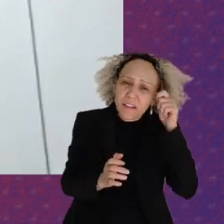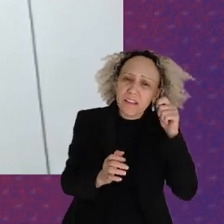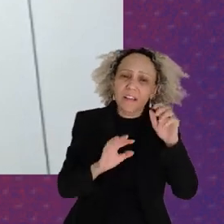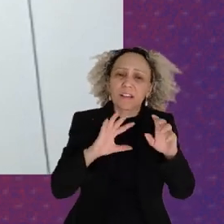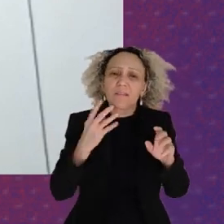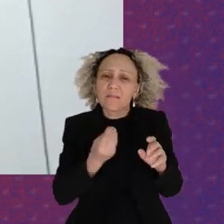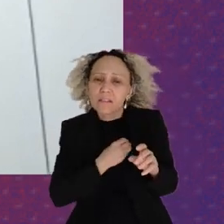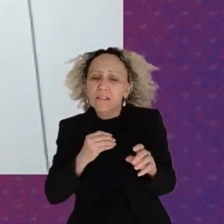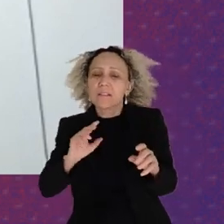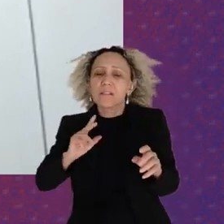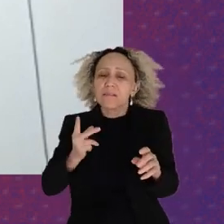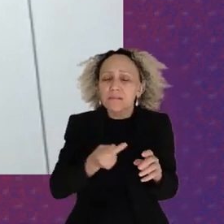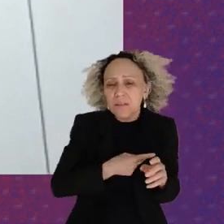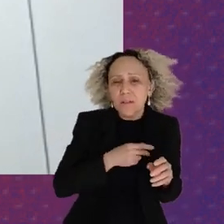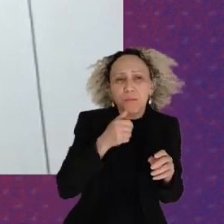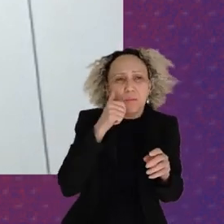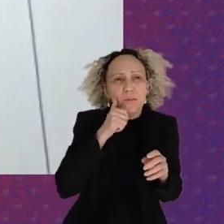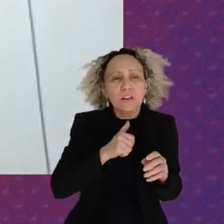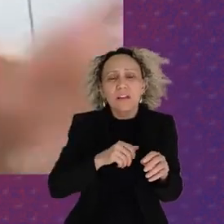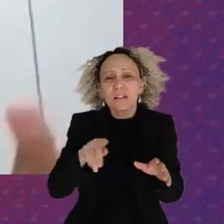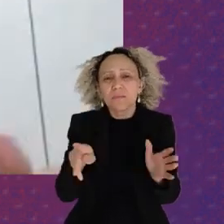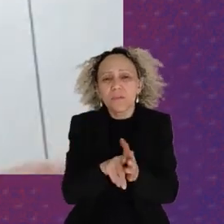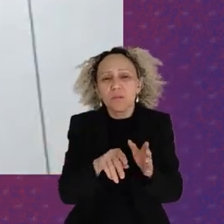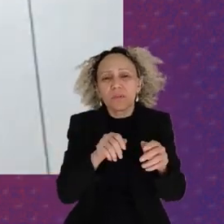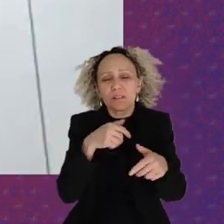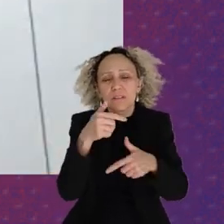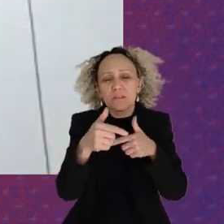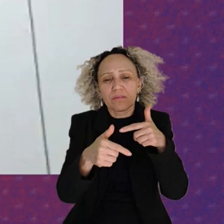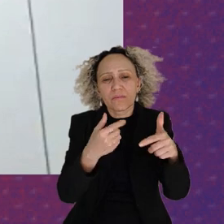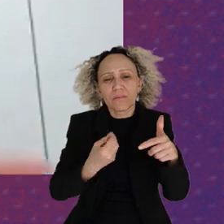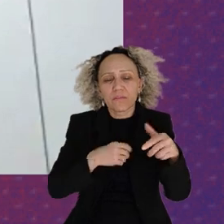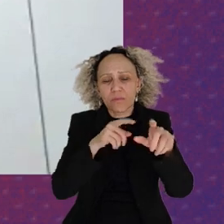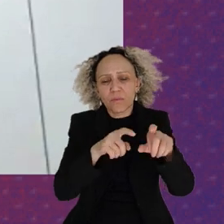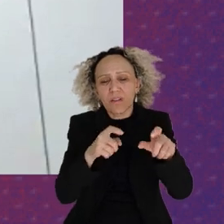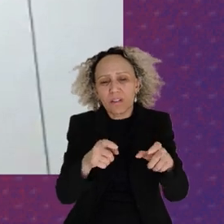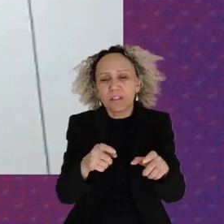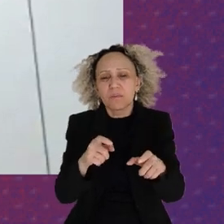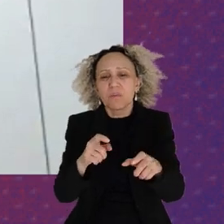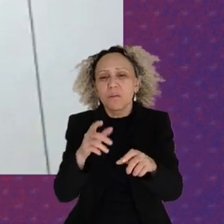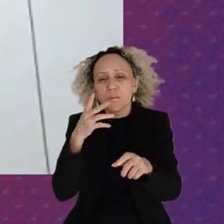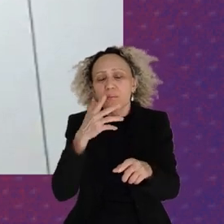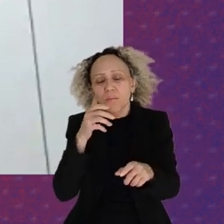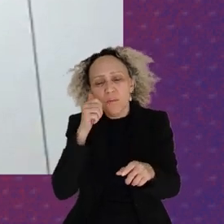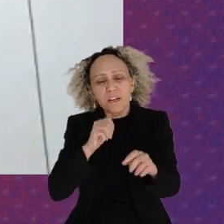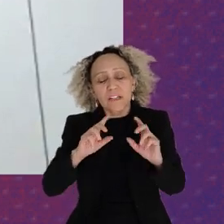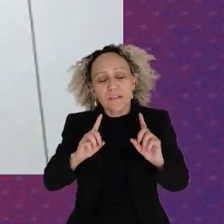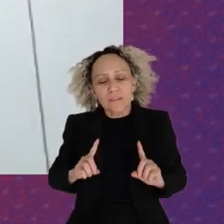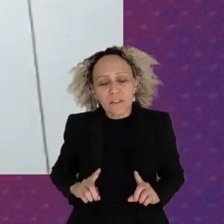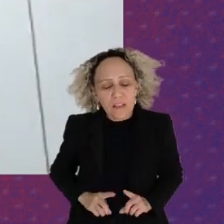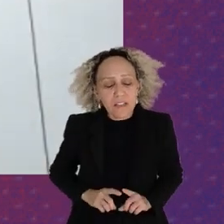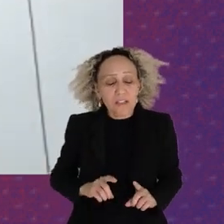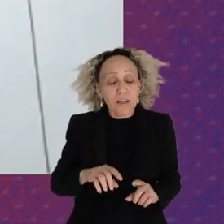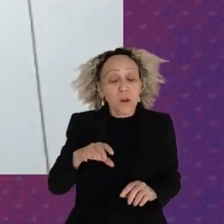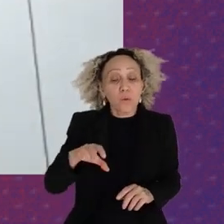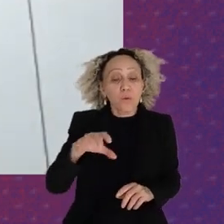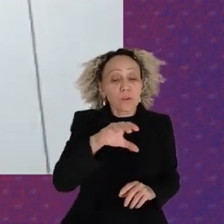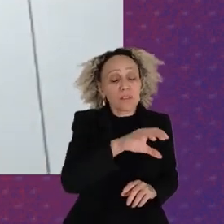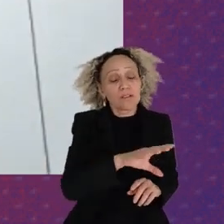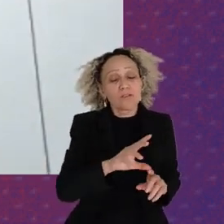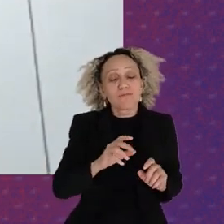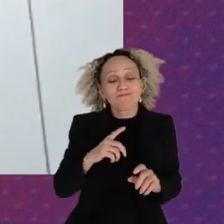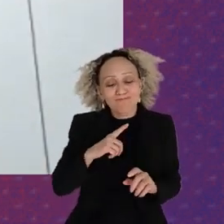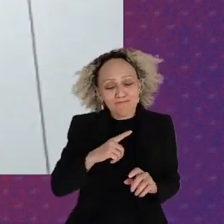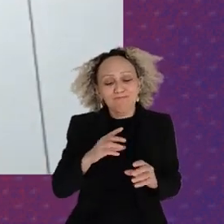deficiência. Então, nessas escutas, a gente procurou abranger toda essa diversidade e pluralidade das mulheres brasileiras. A primeira escuta que